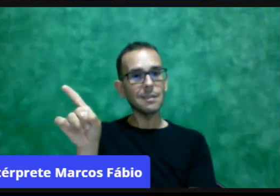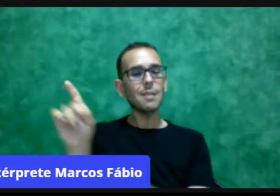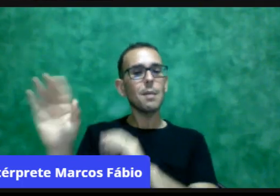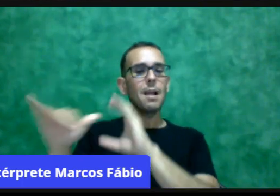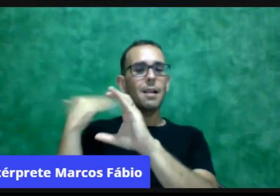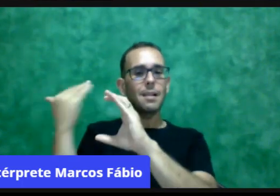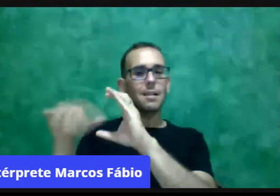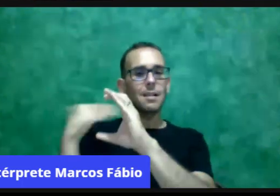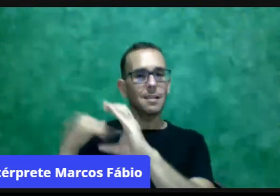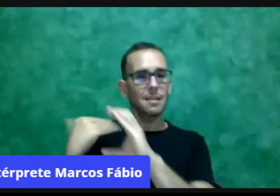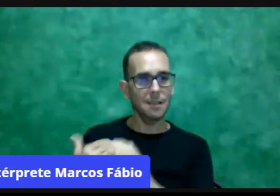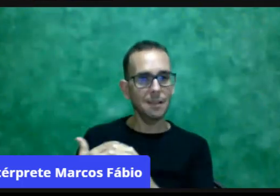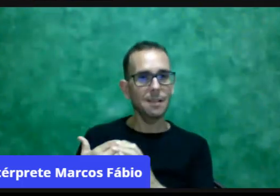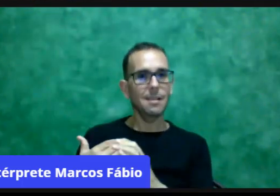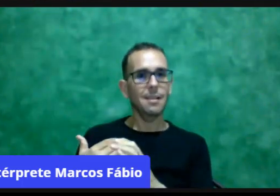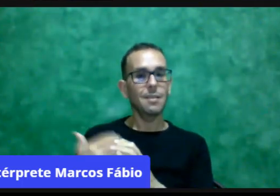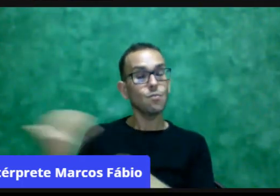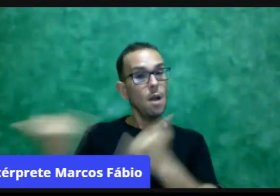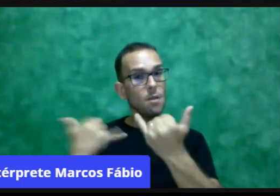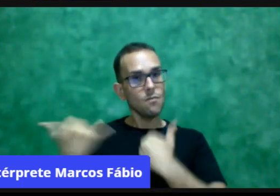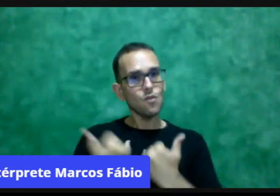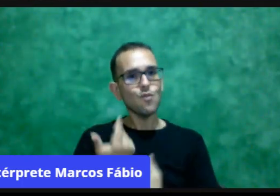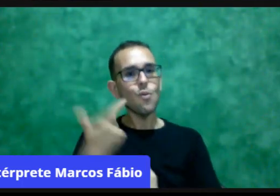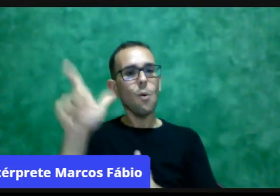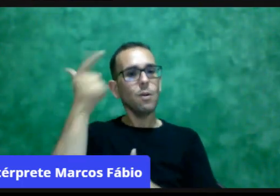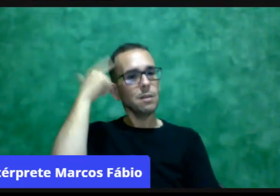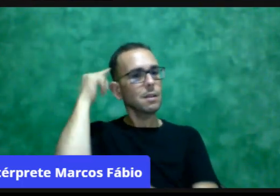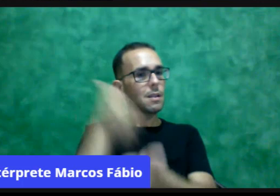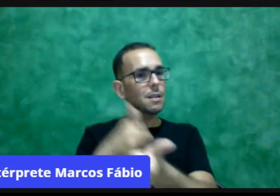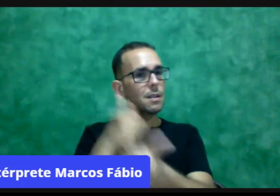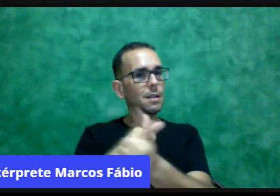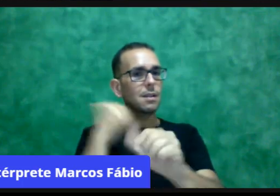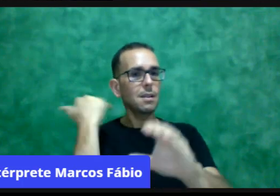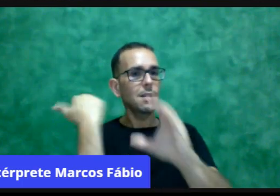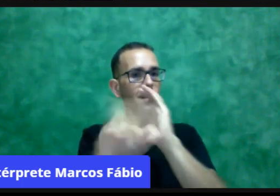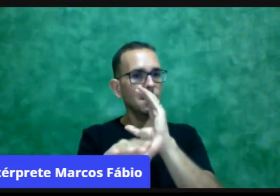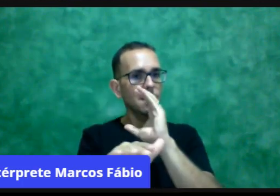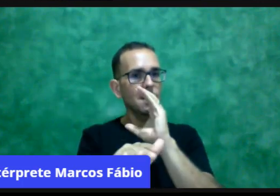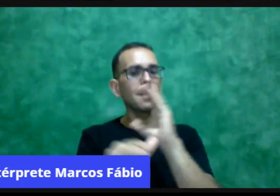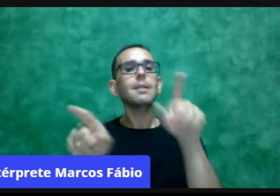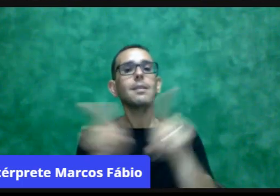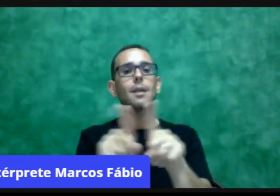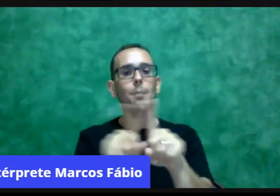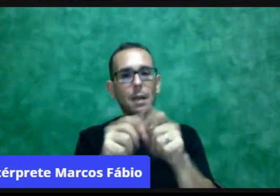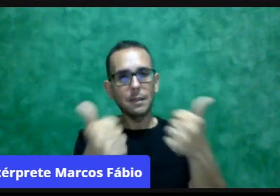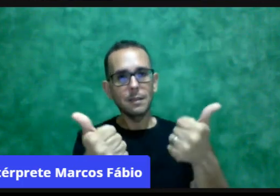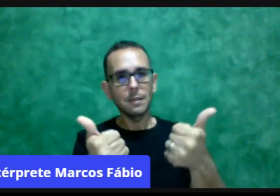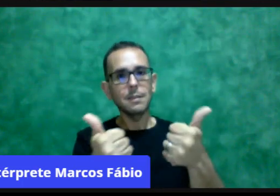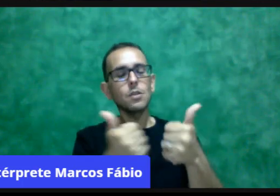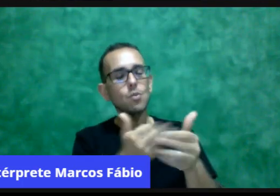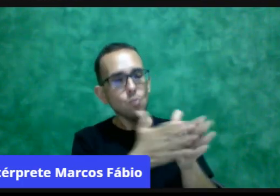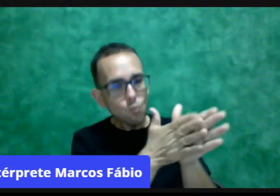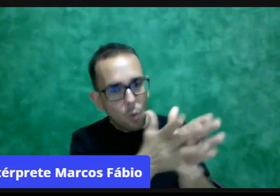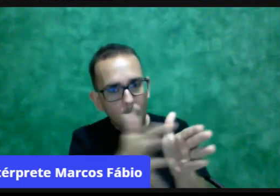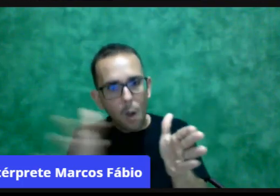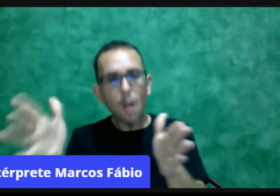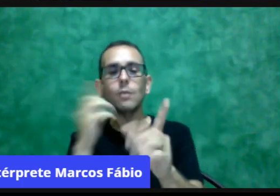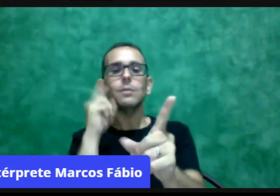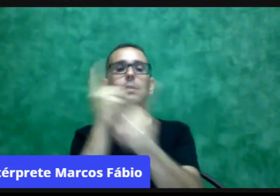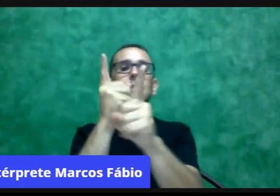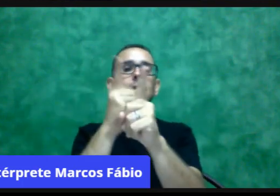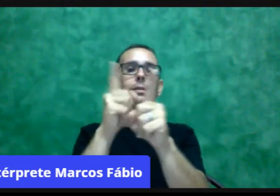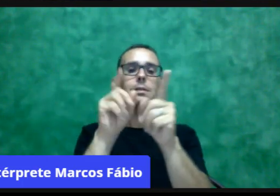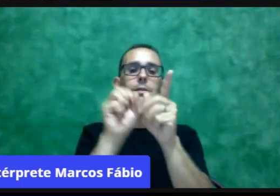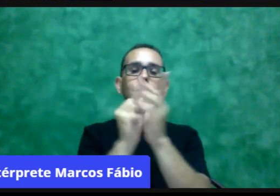receber o aviso de mais reflexões postadas. E é isso, pessoal. Ao longo do semestre, nós nos encontramos